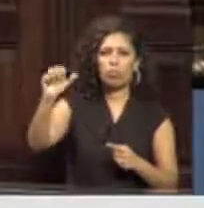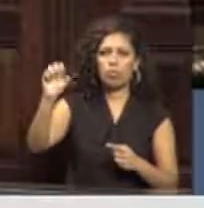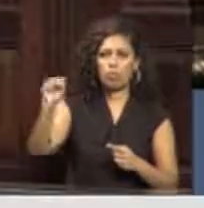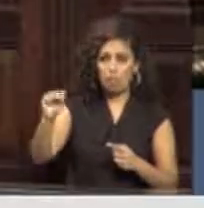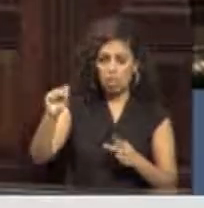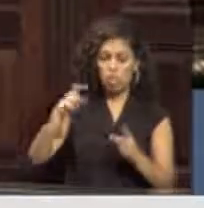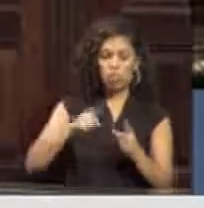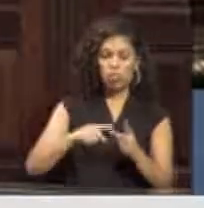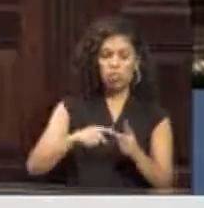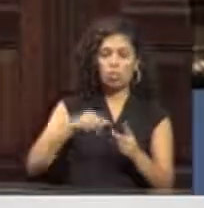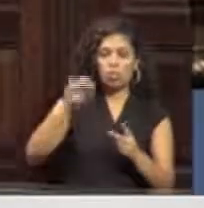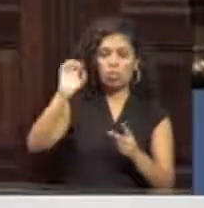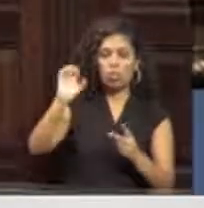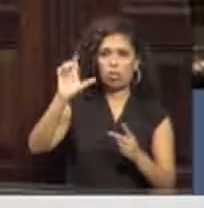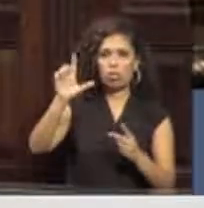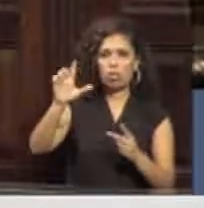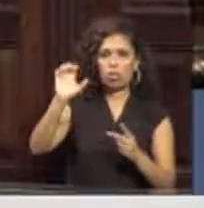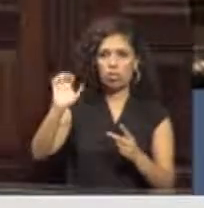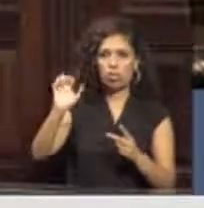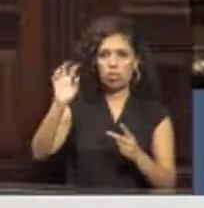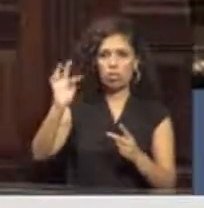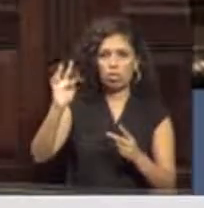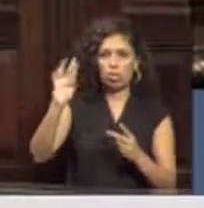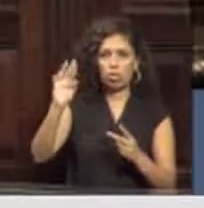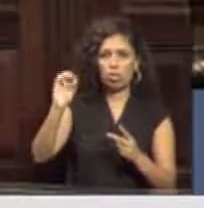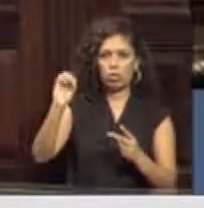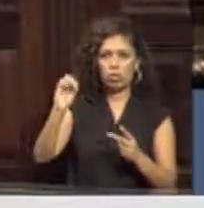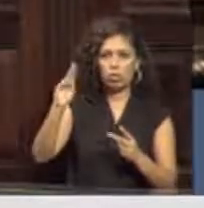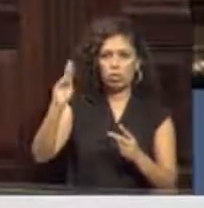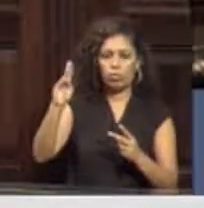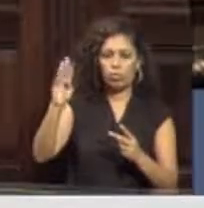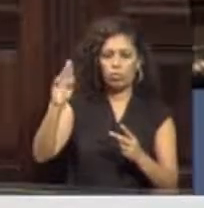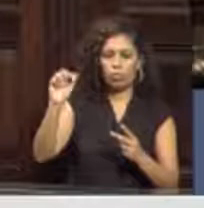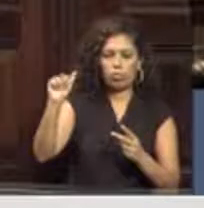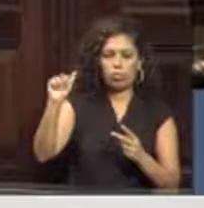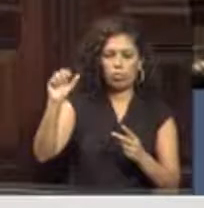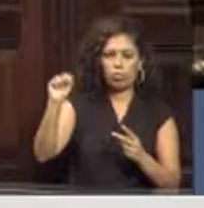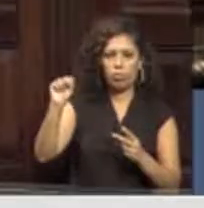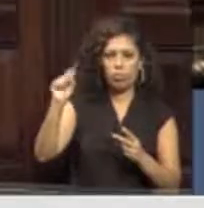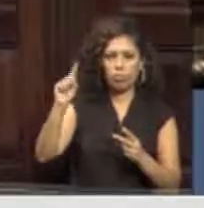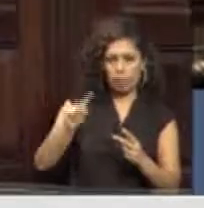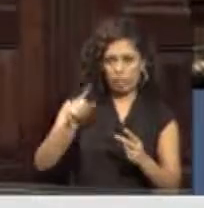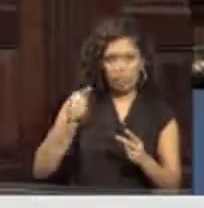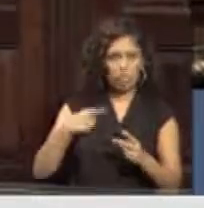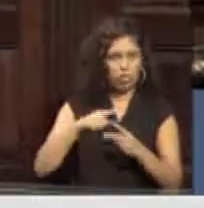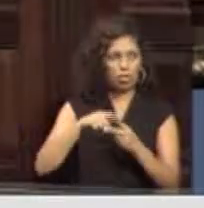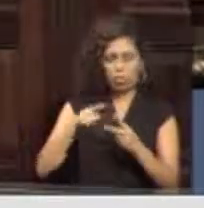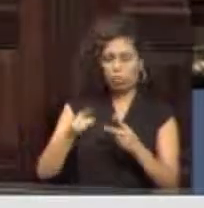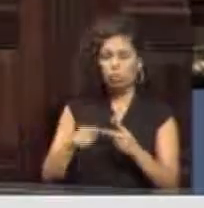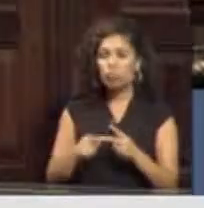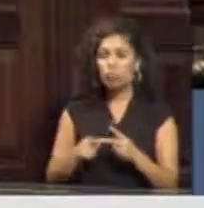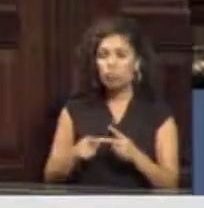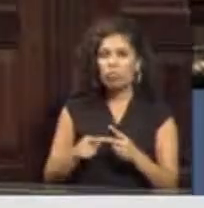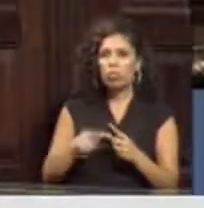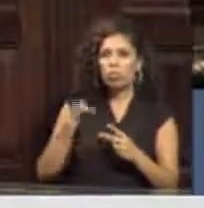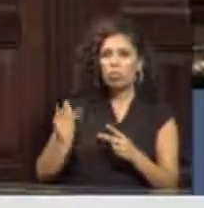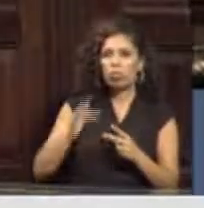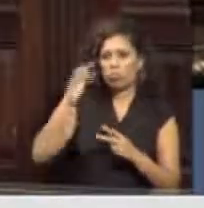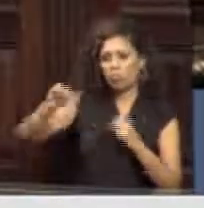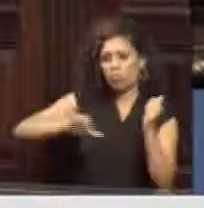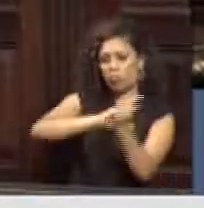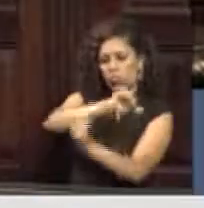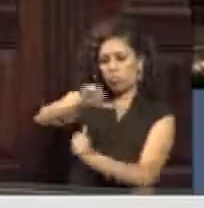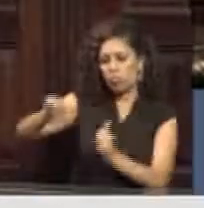junta duas empresas antigas no país, a Sadia e a Perdigão.